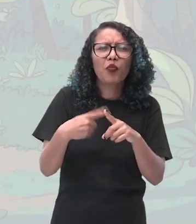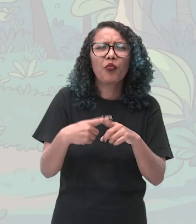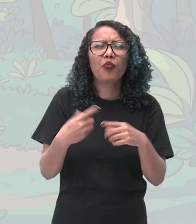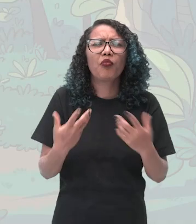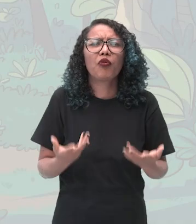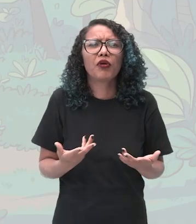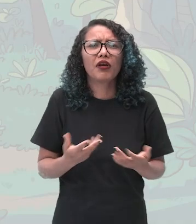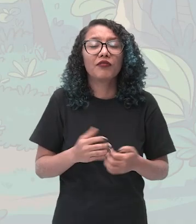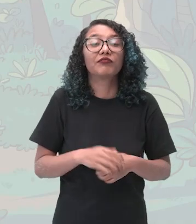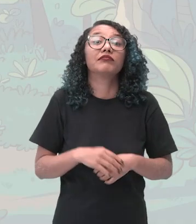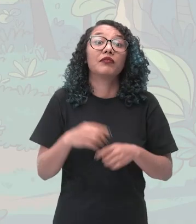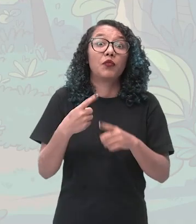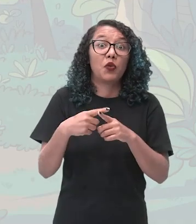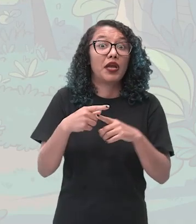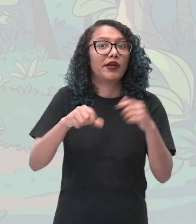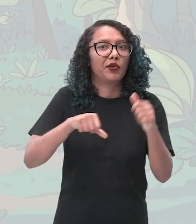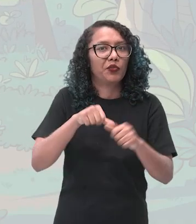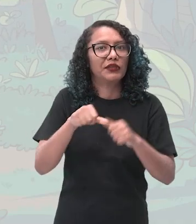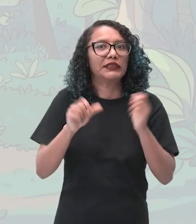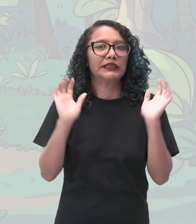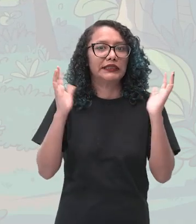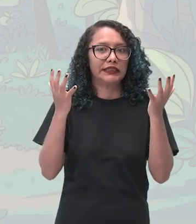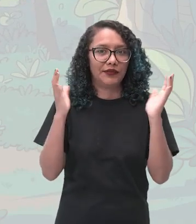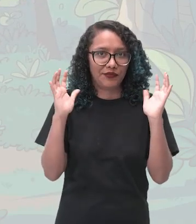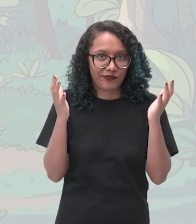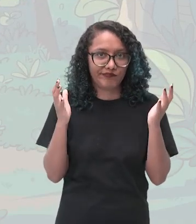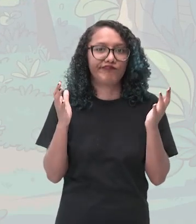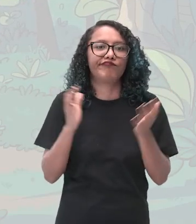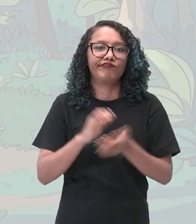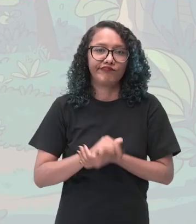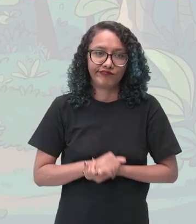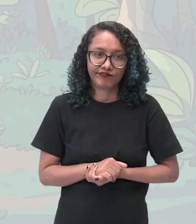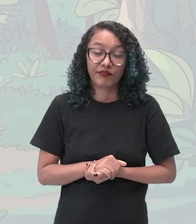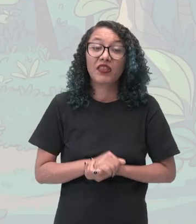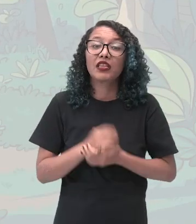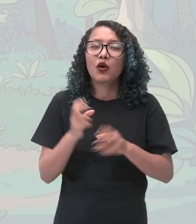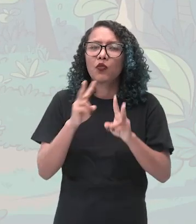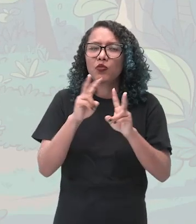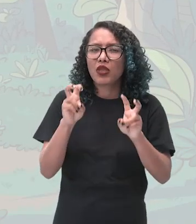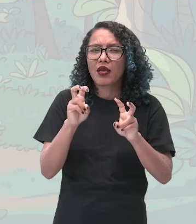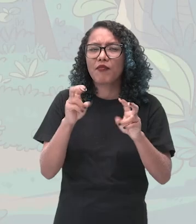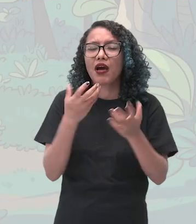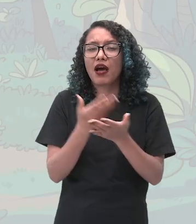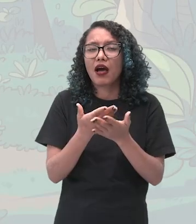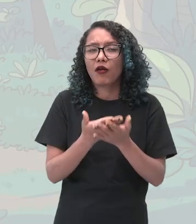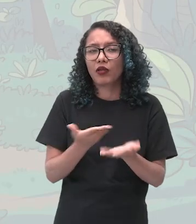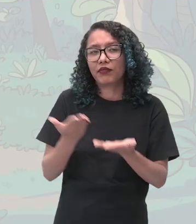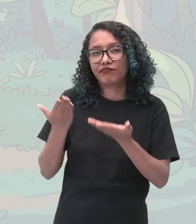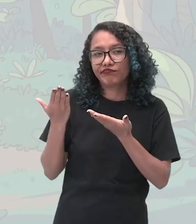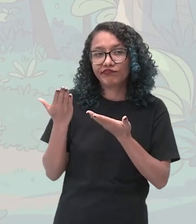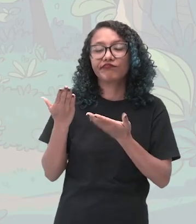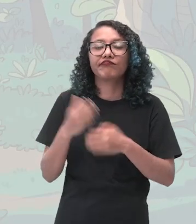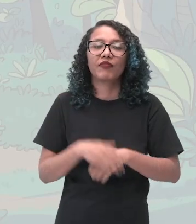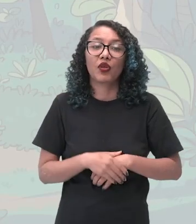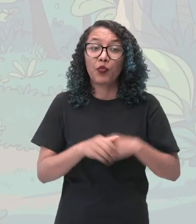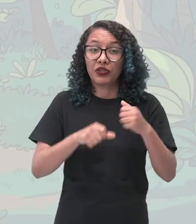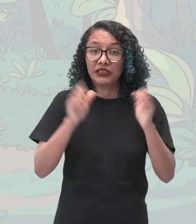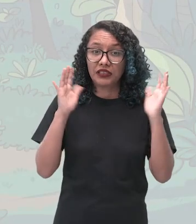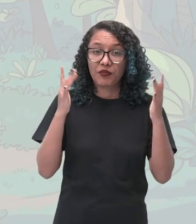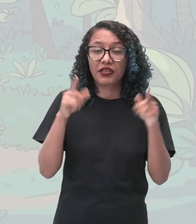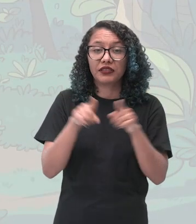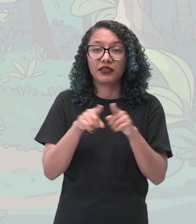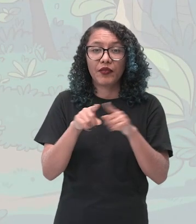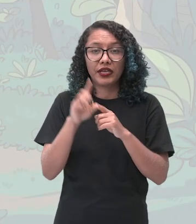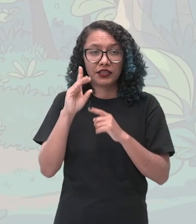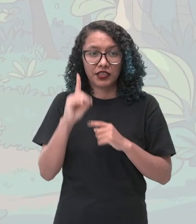das mudanças climáticas. O assunto da aula de hoje é mudanças climáticas e direitos humanos na